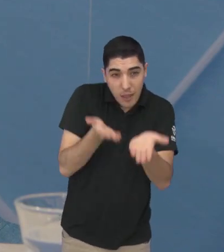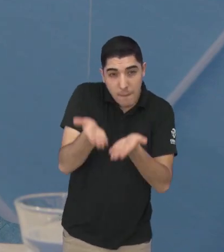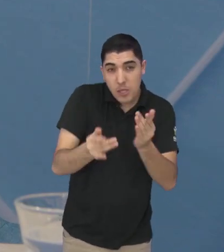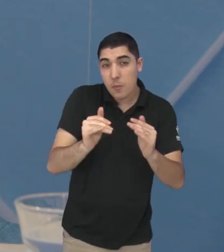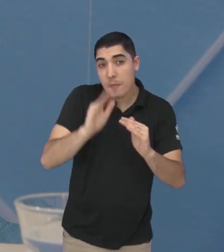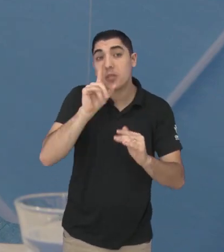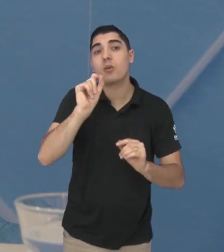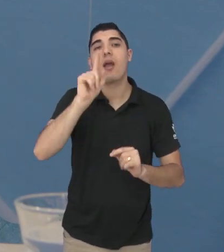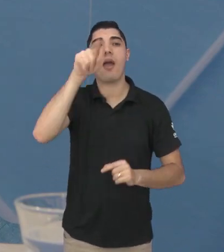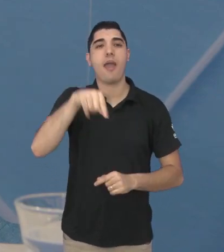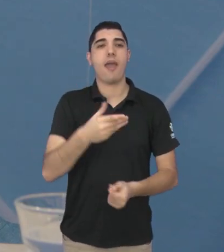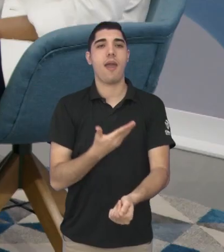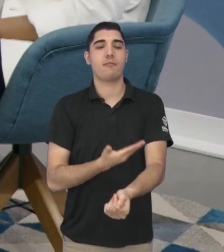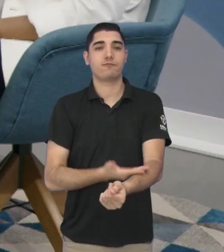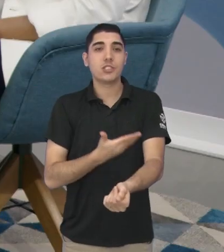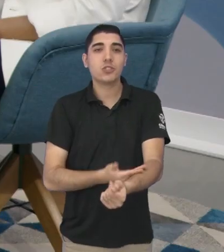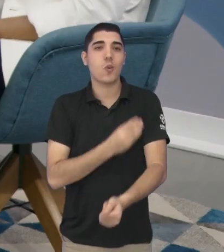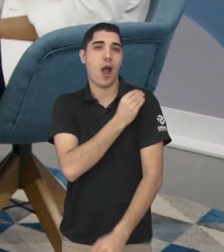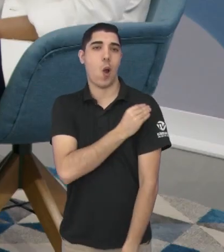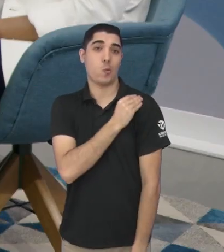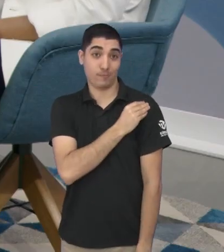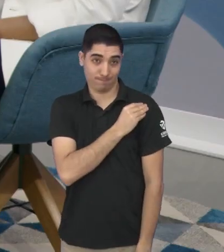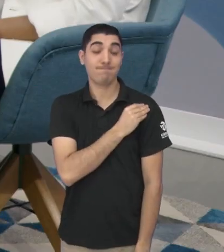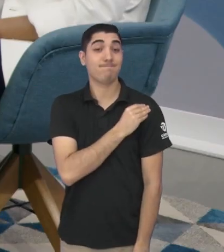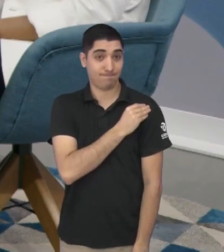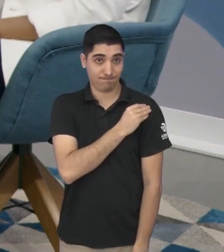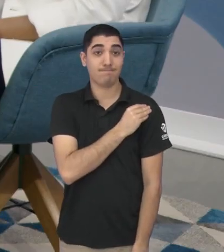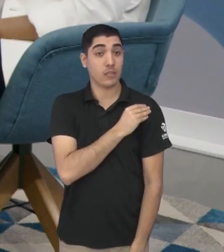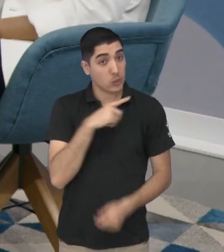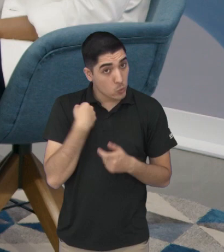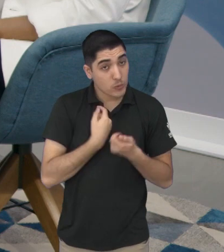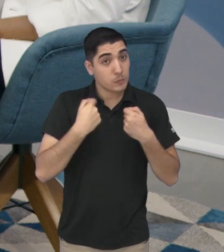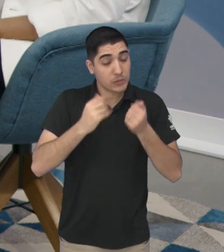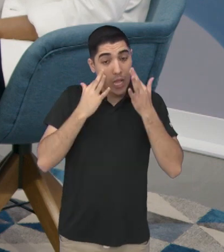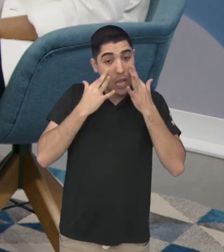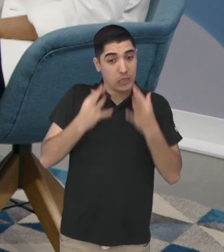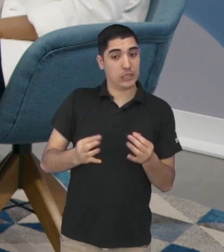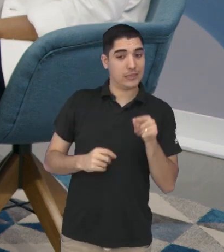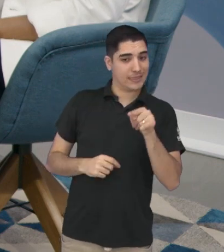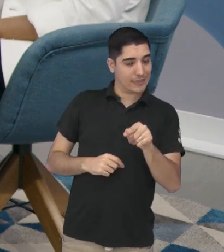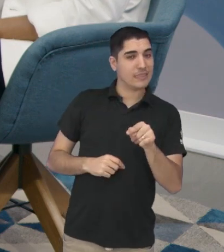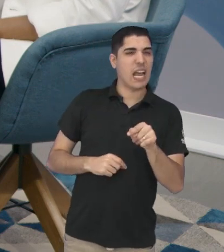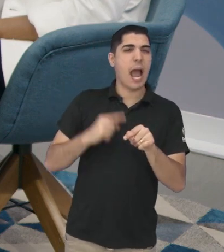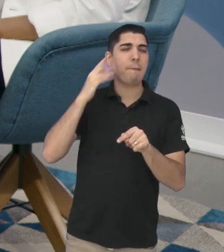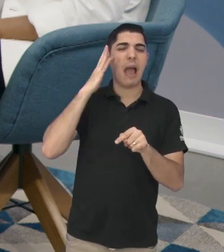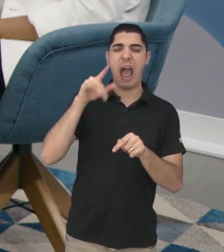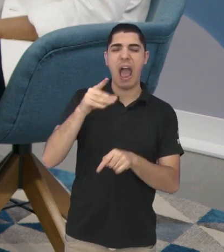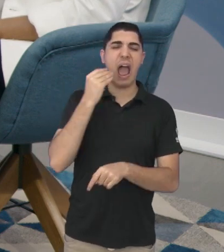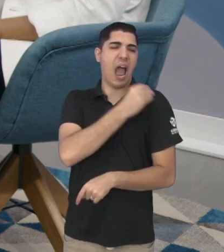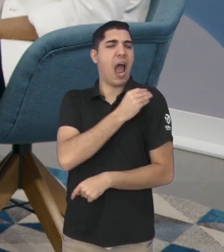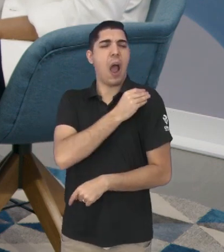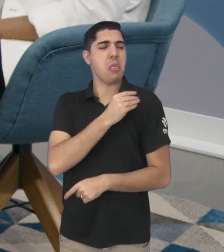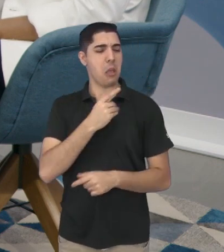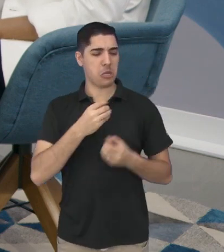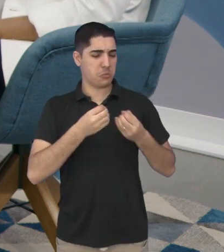álcool ainda. Então, a gente precisa prestar muita atenção nisso, porque parece que é inofensivo, está na